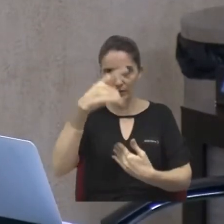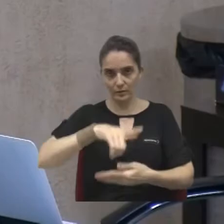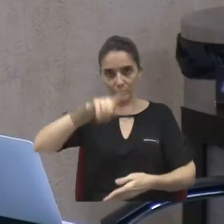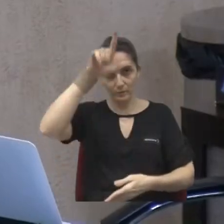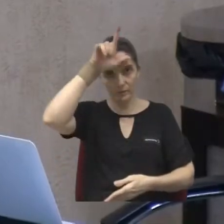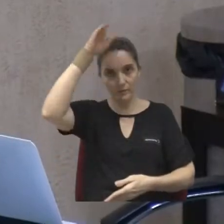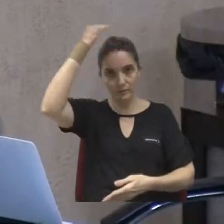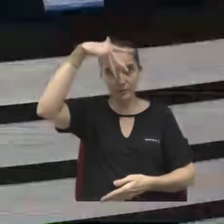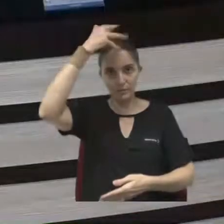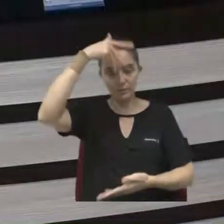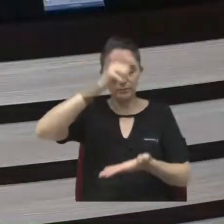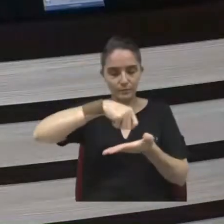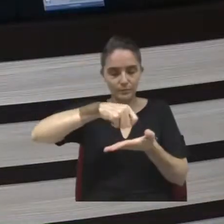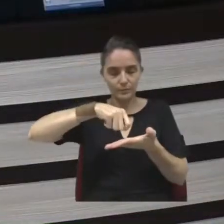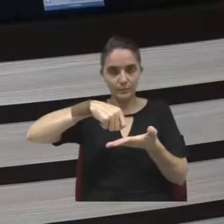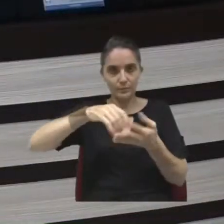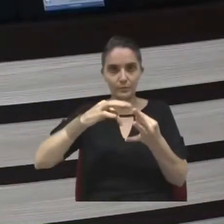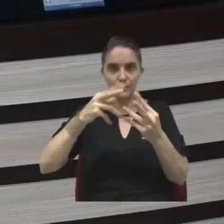anotações.